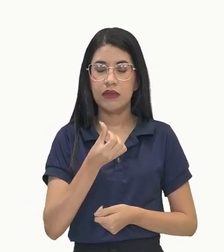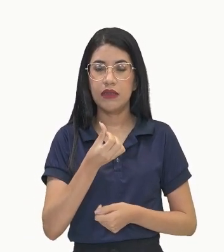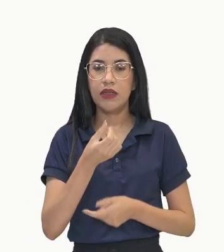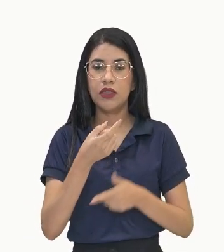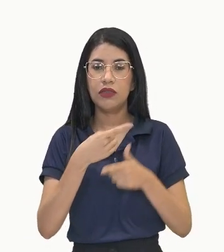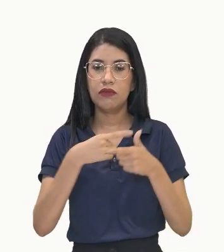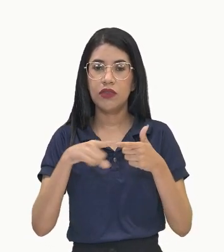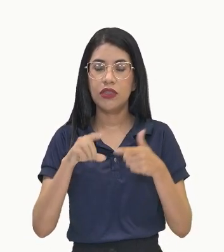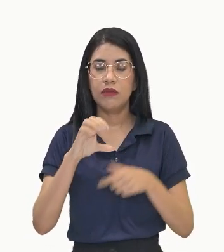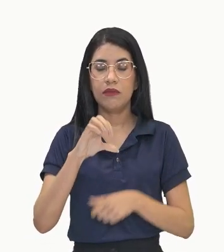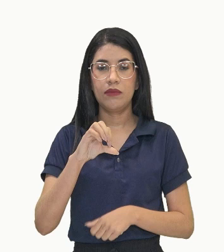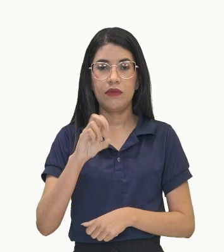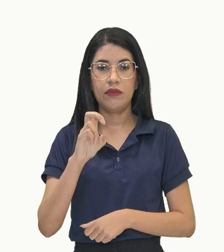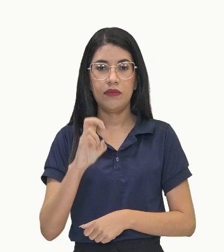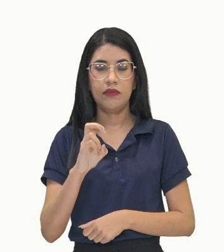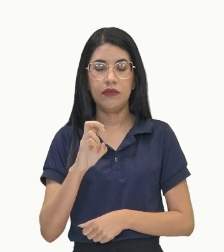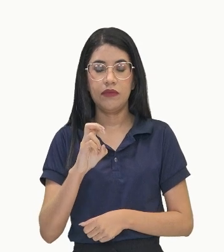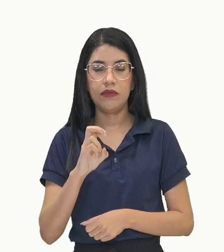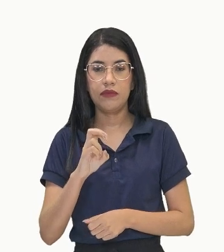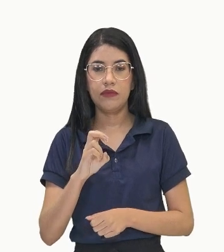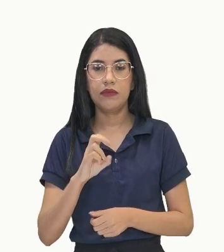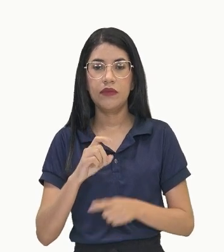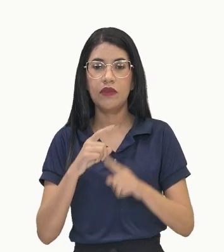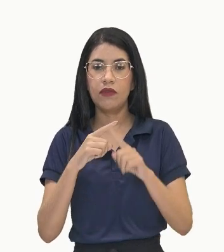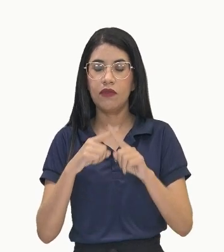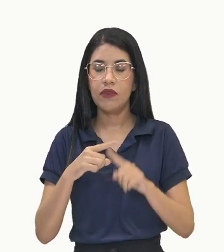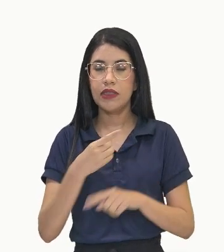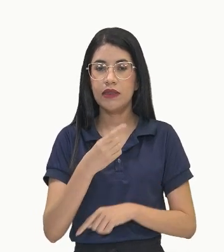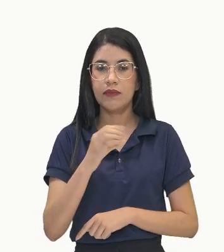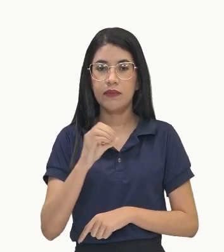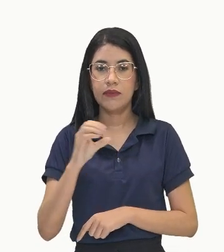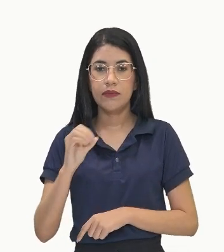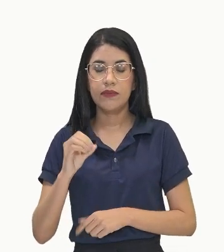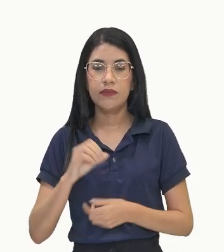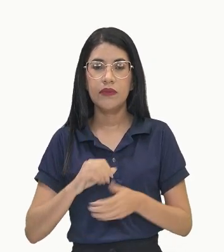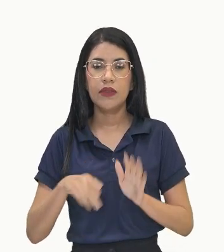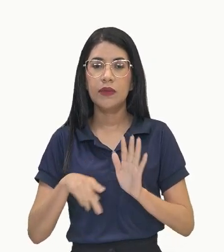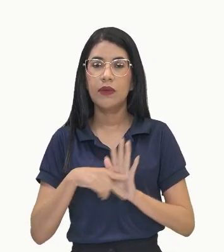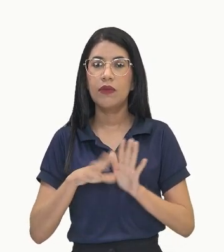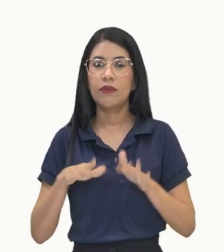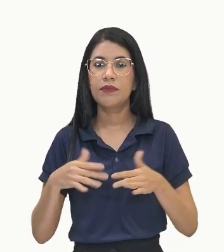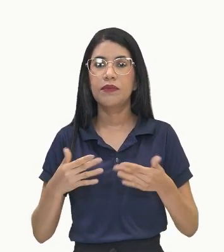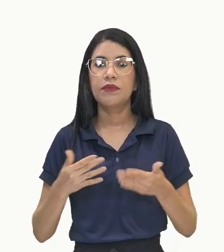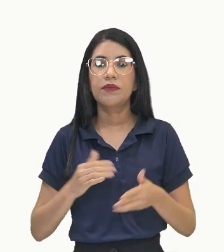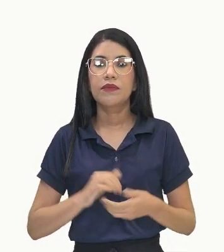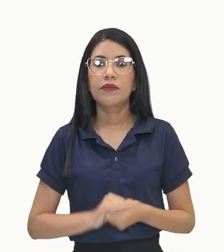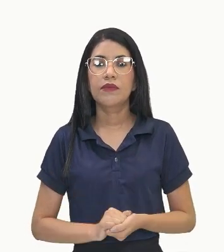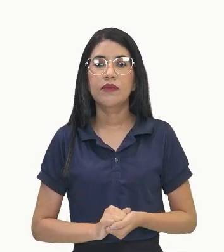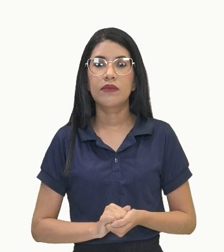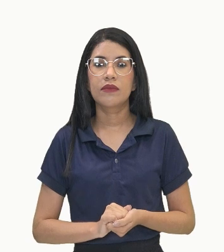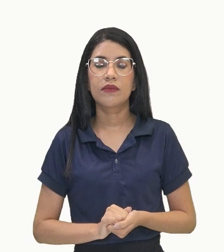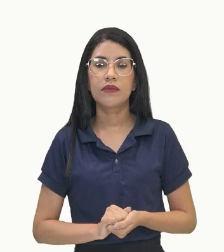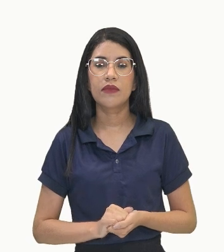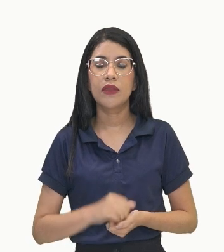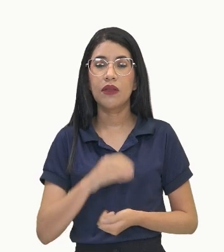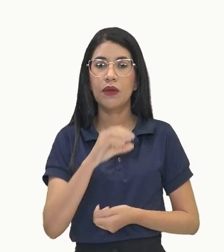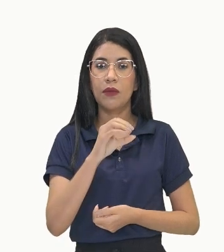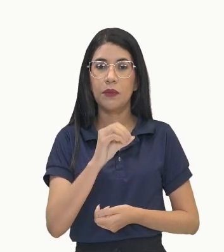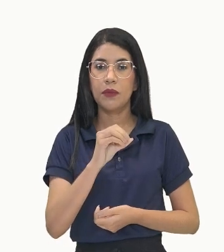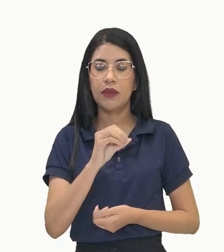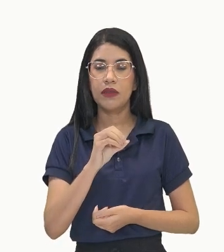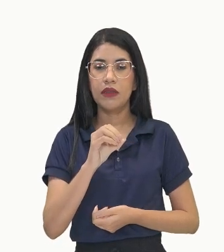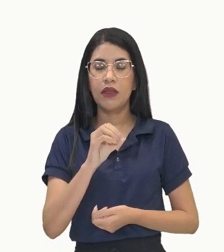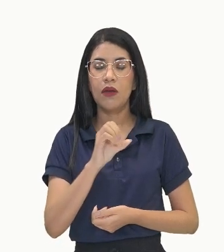por 95 vezes o 100, o rendimento vai ser igual a 80%.